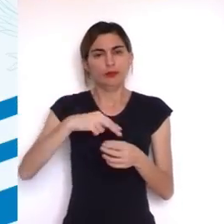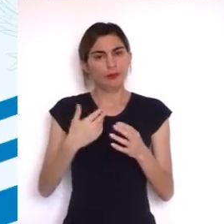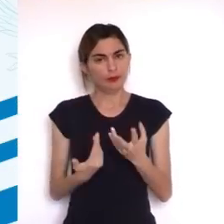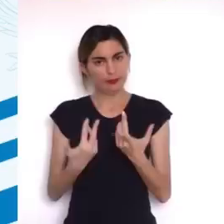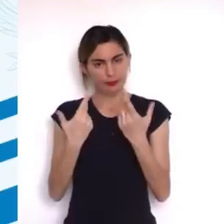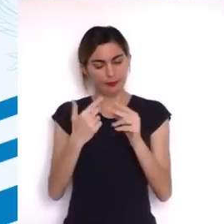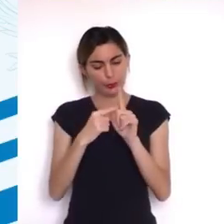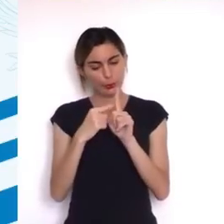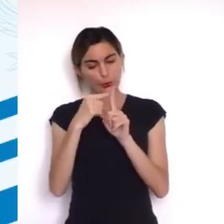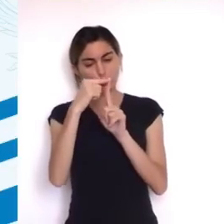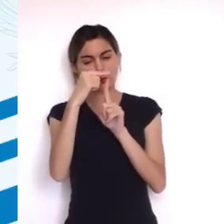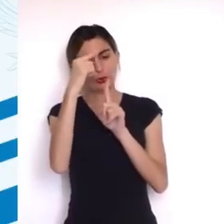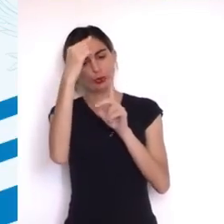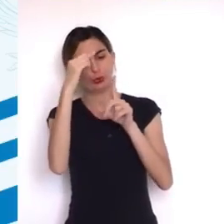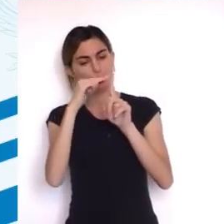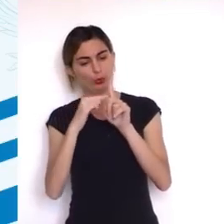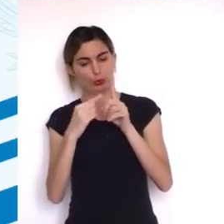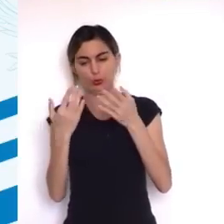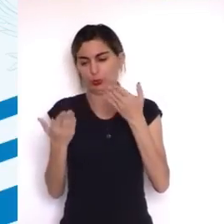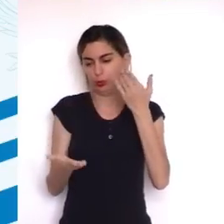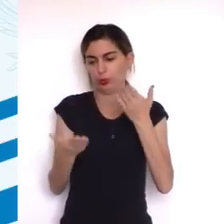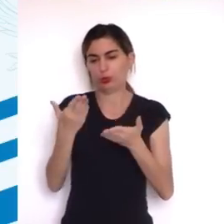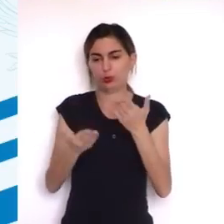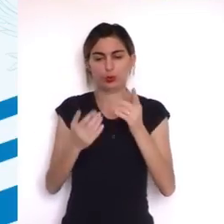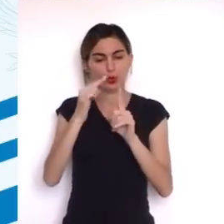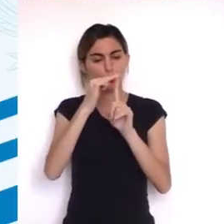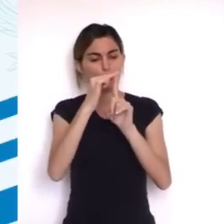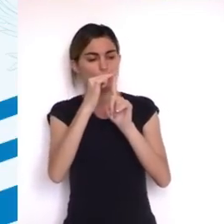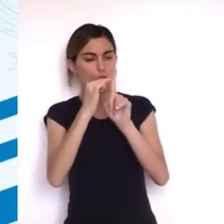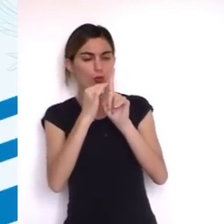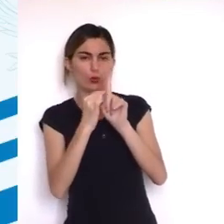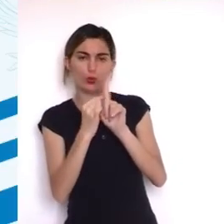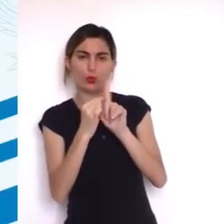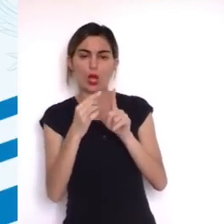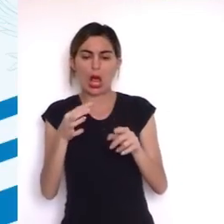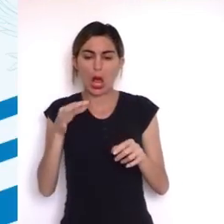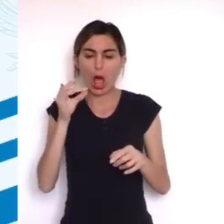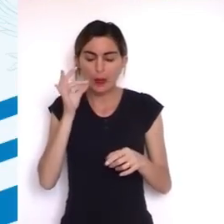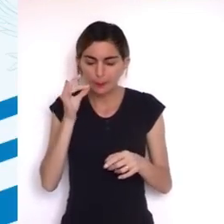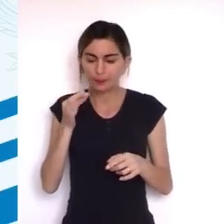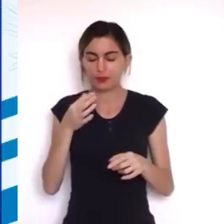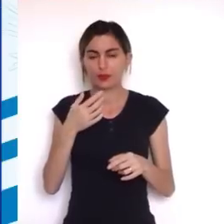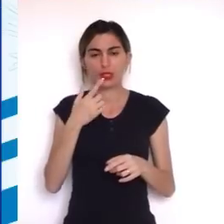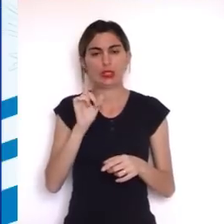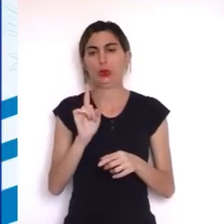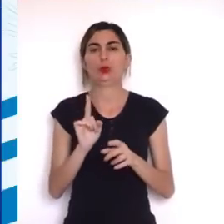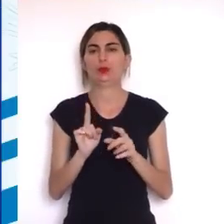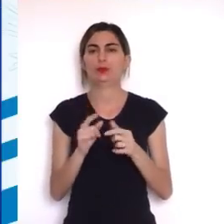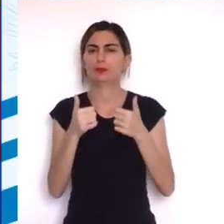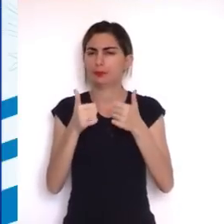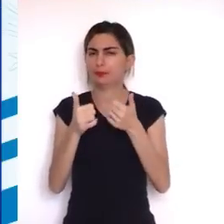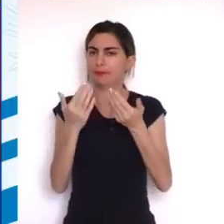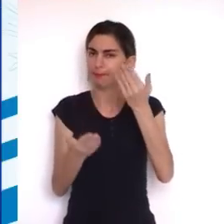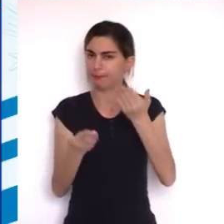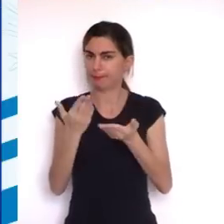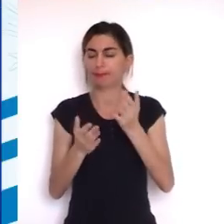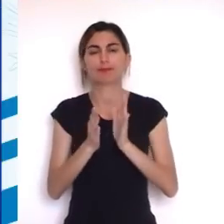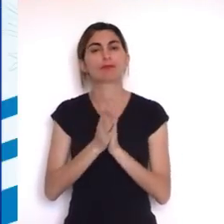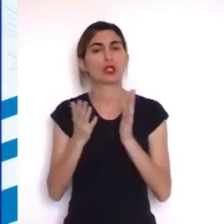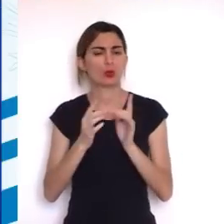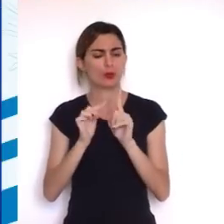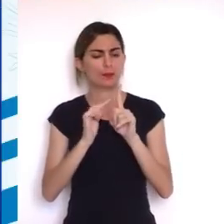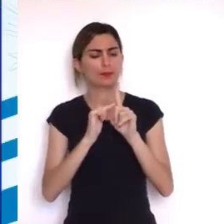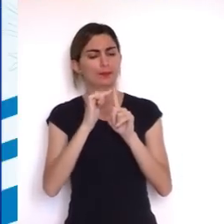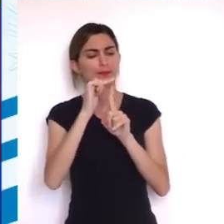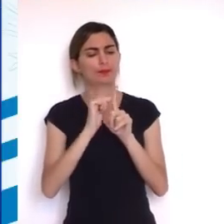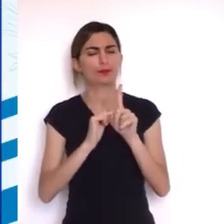a temperatura já vai diminuir e você não vai queimar a sua linguinha, a sua boca. Bora falar sobre medida de